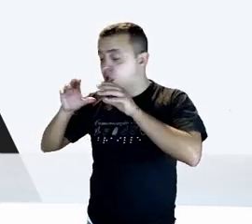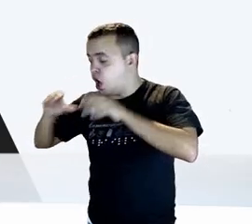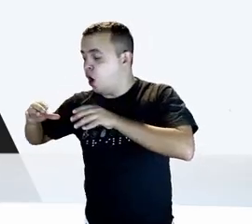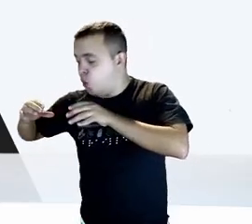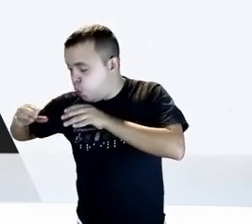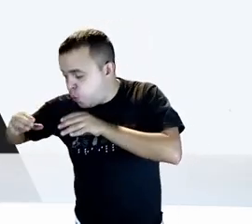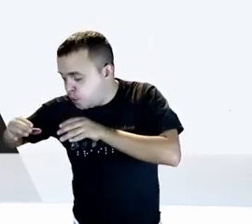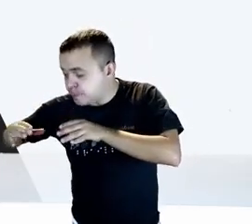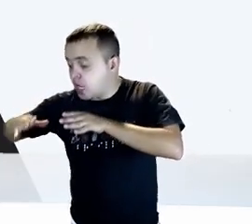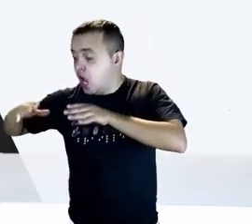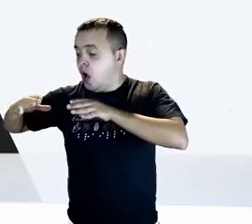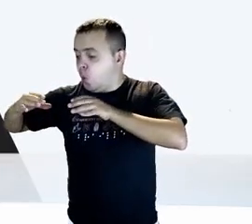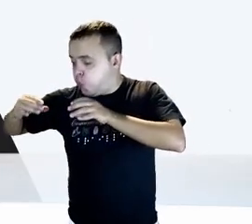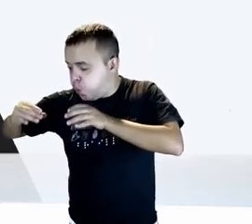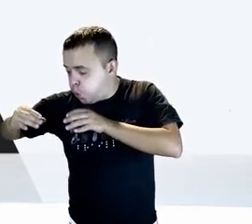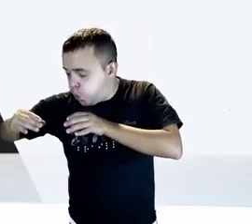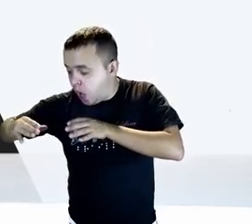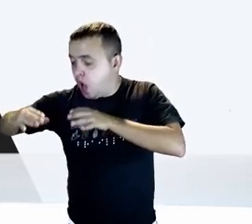boca, né?